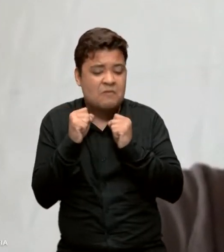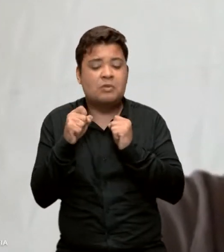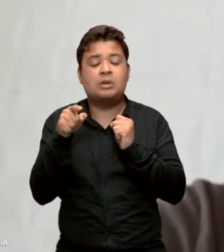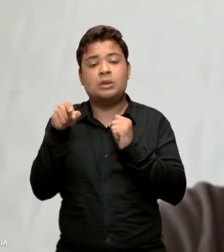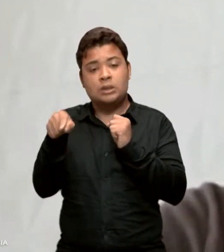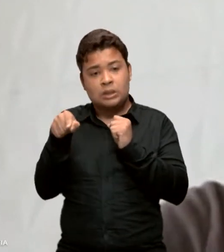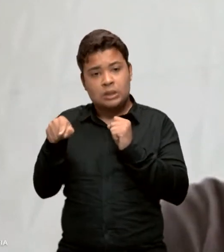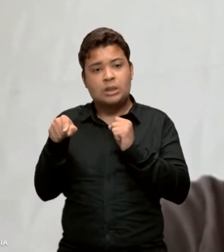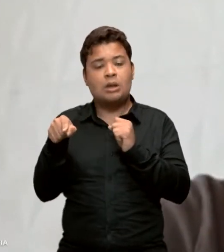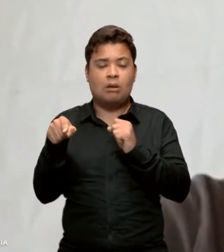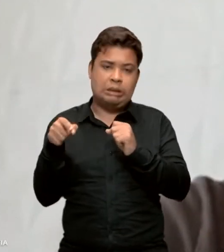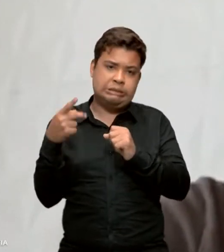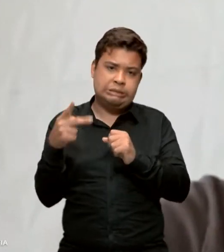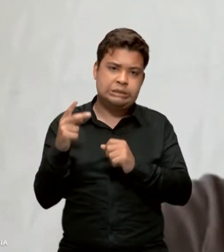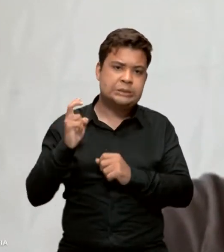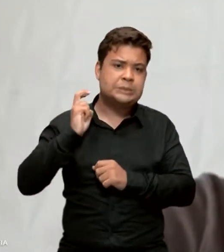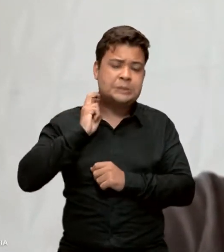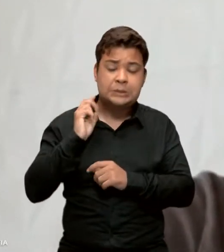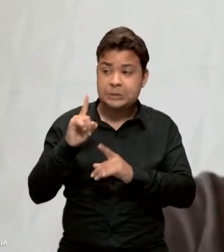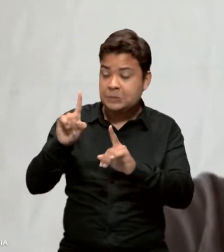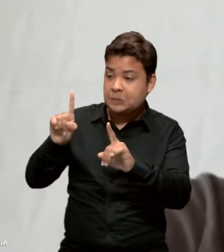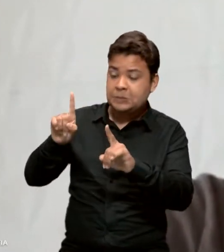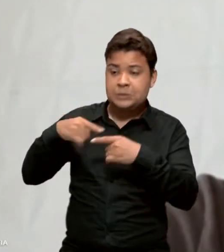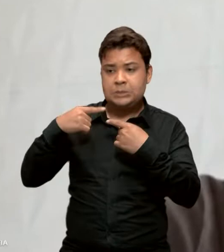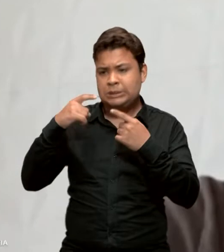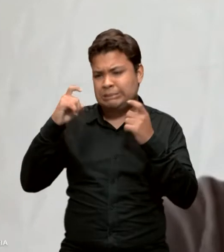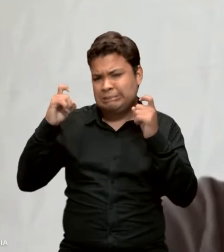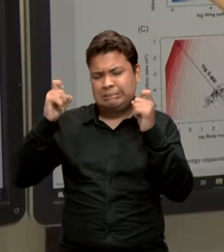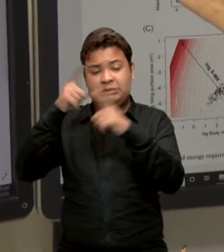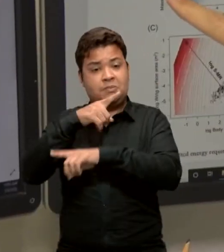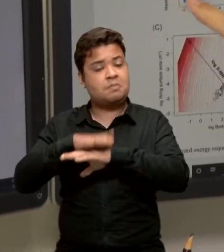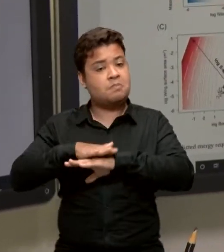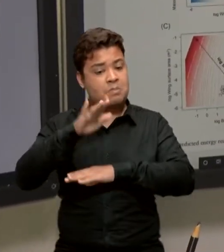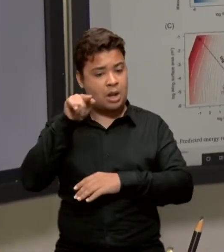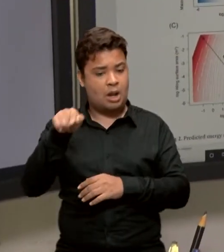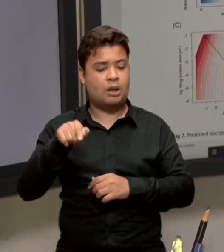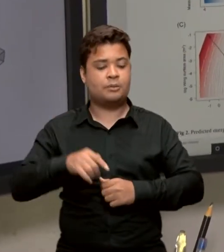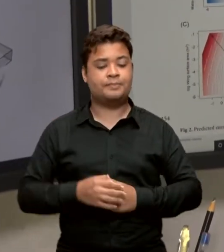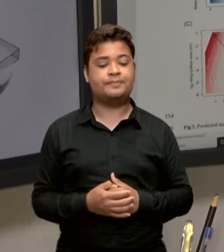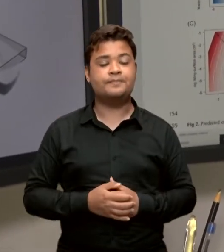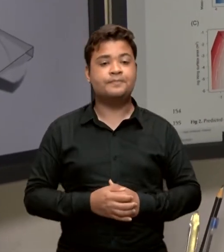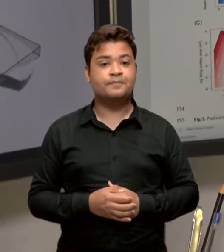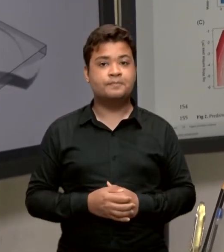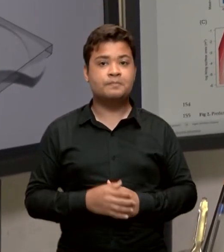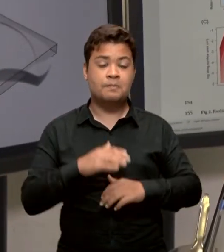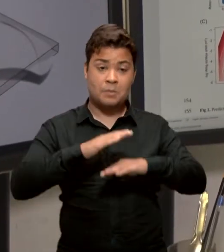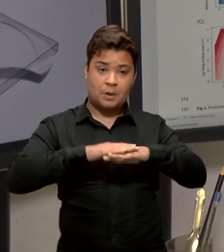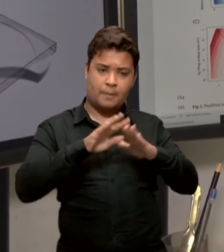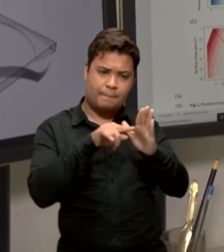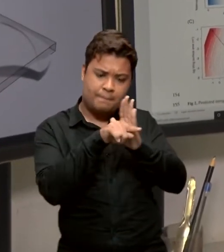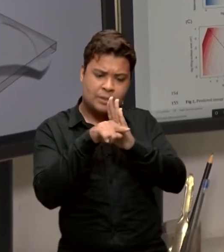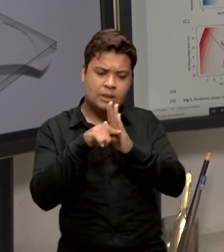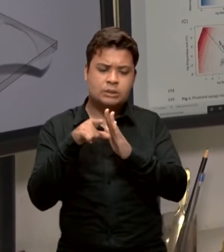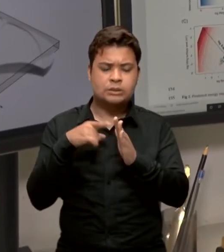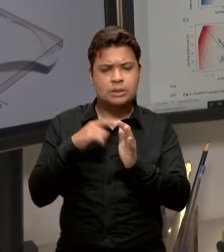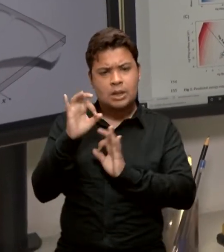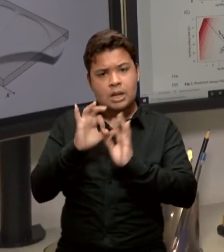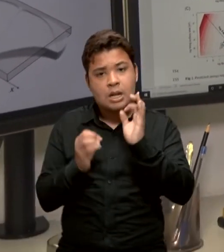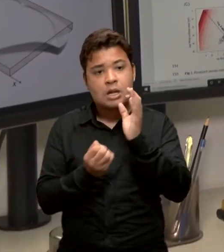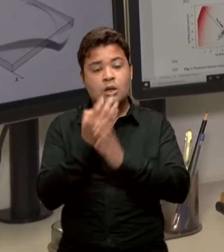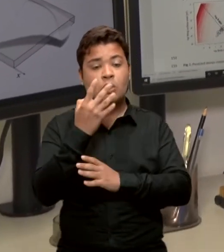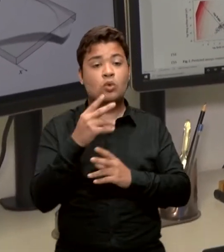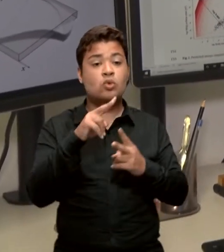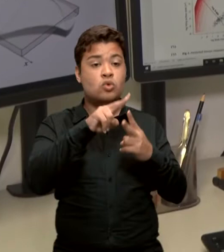restrição maior, né, um problema, um desafio maior para os morcegos. Durante a pesquisa, foi criado 2 modelos biofísicos